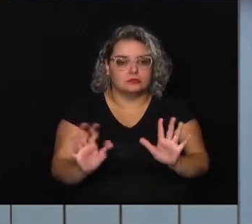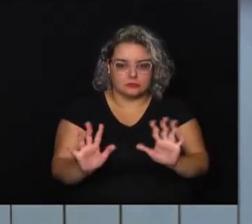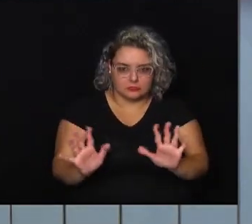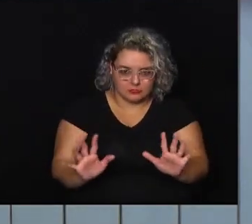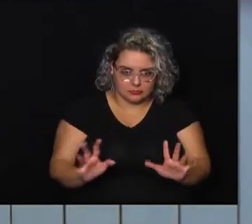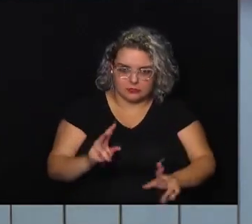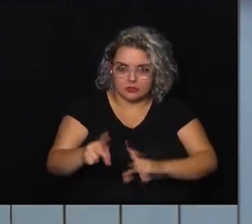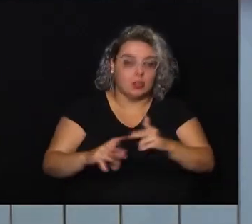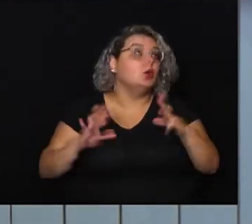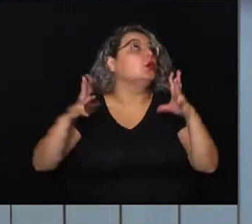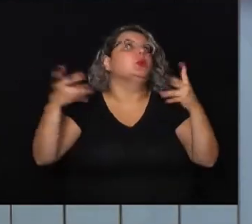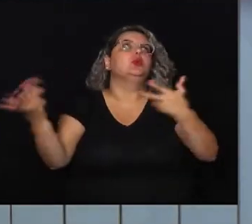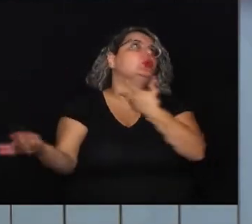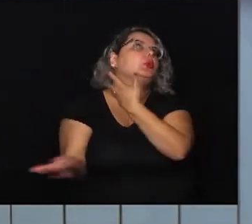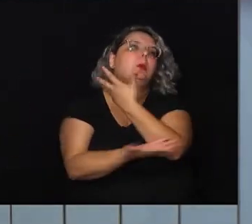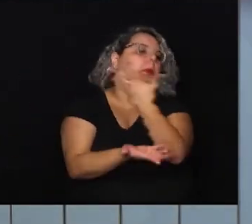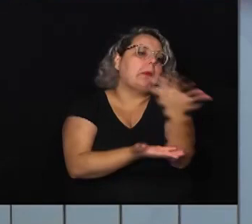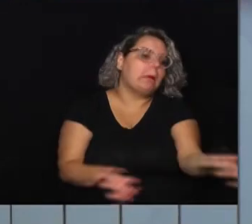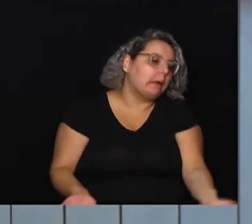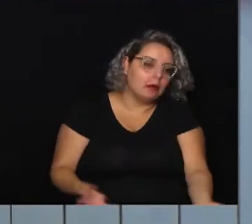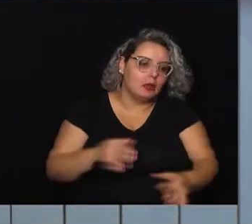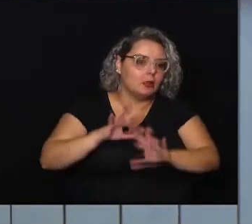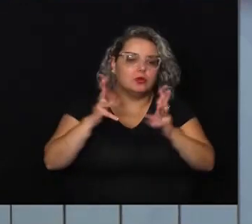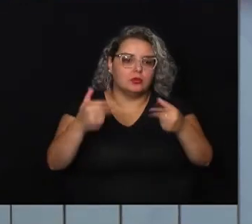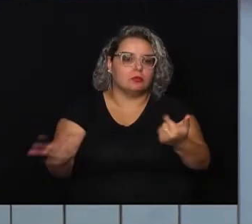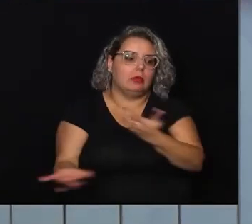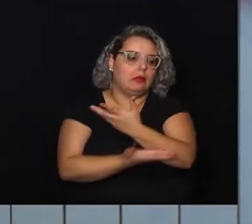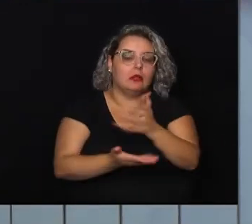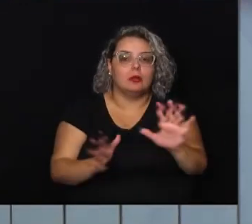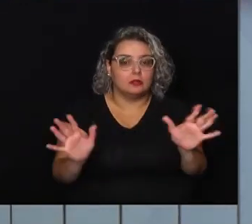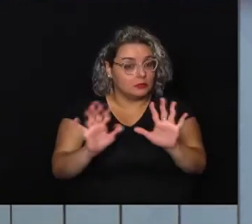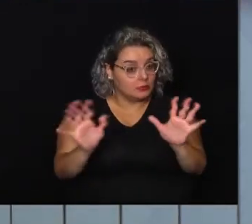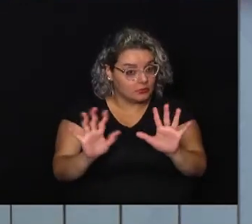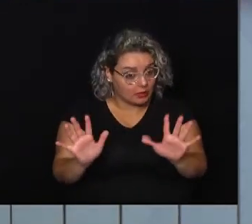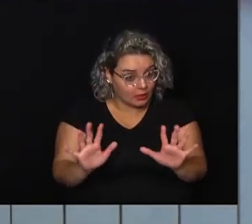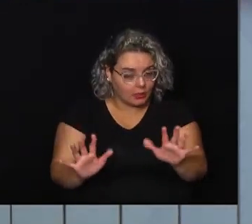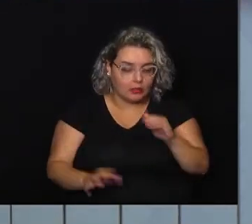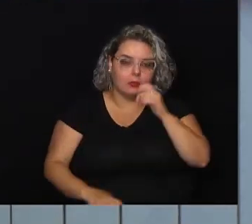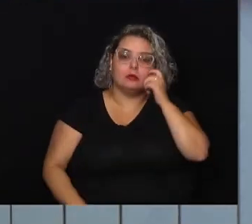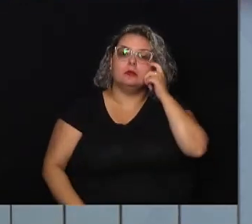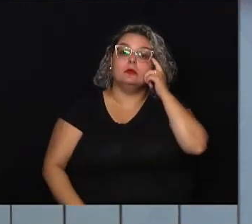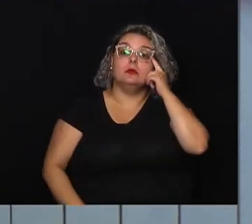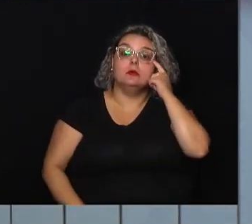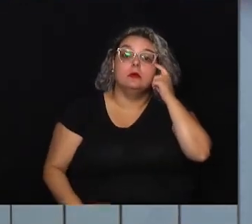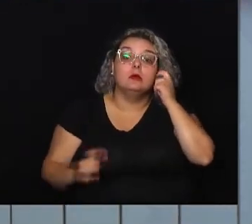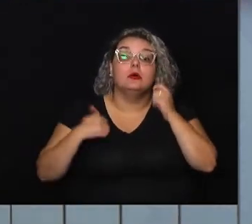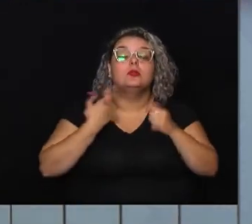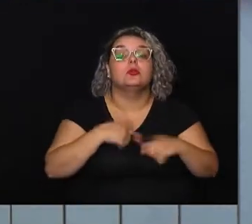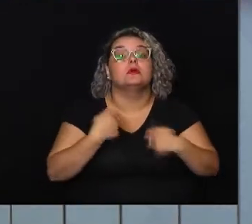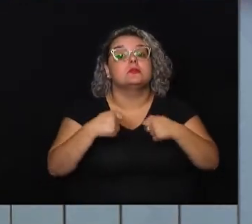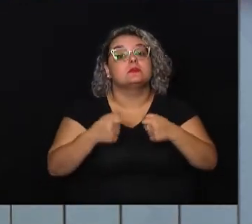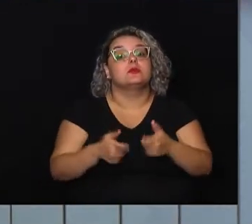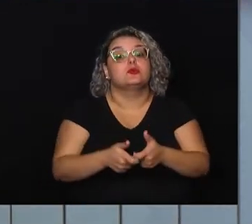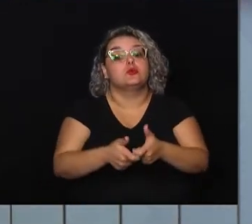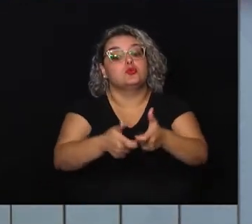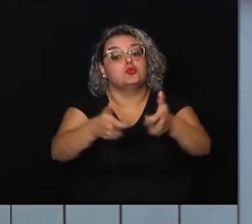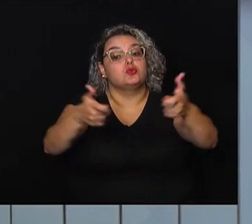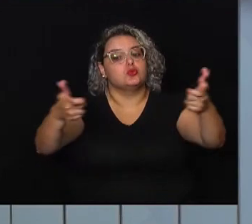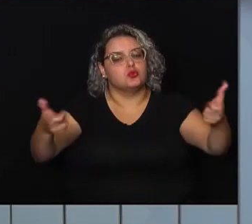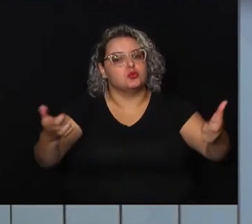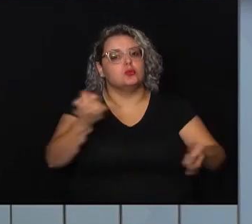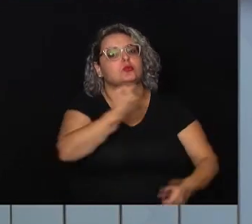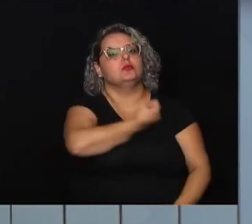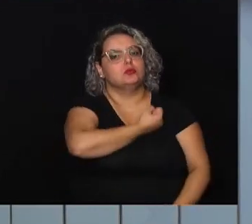toda árvore tem risco de queda e todo mundo querer arrancar a árvore da cidade. Sim. Nós precisamos aumentar o número de árvores na